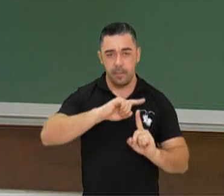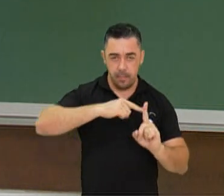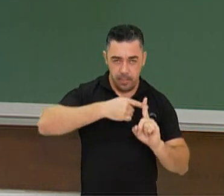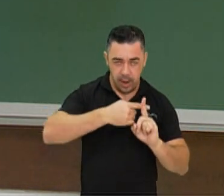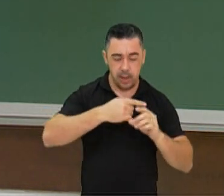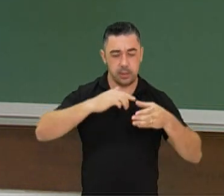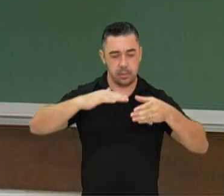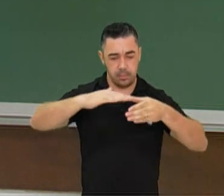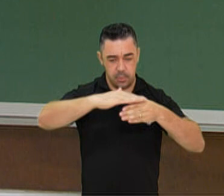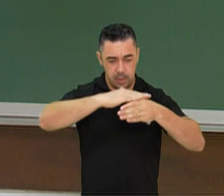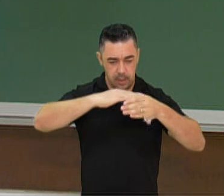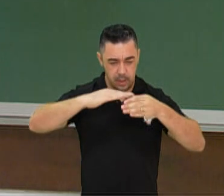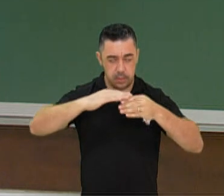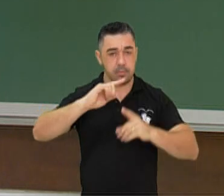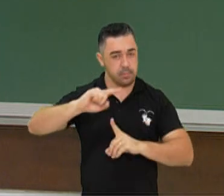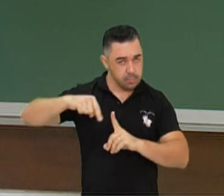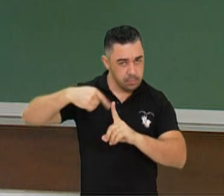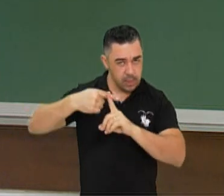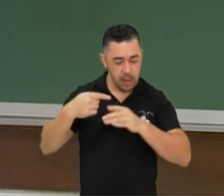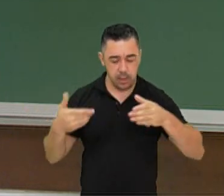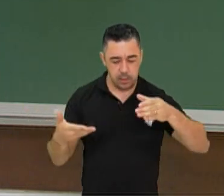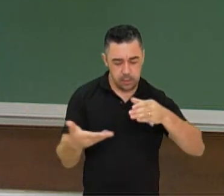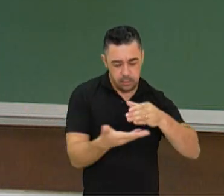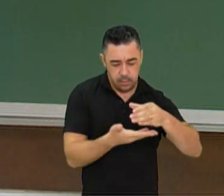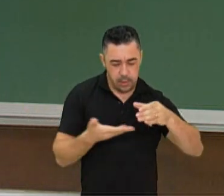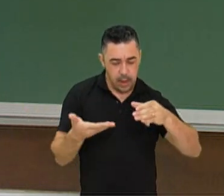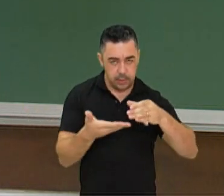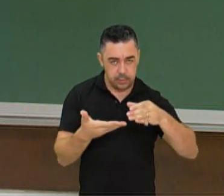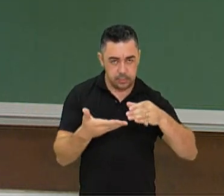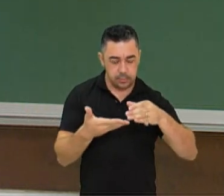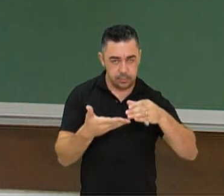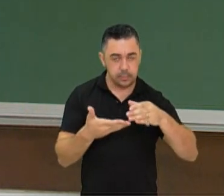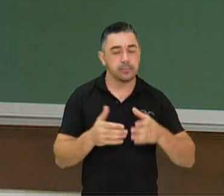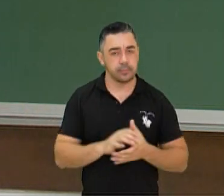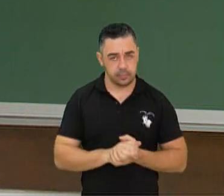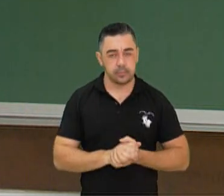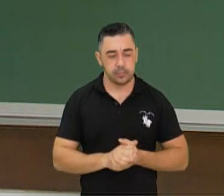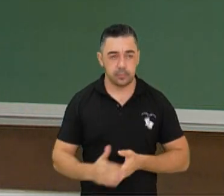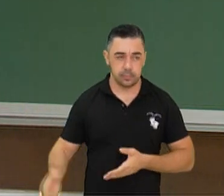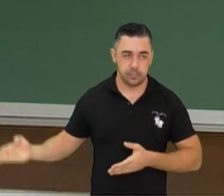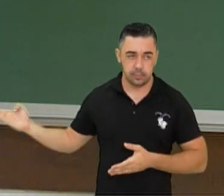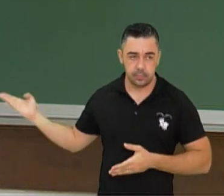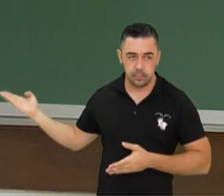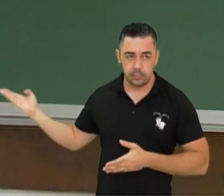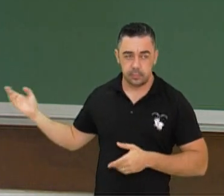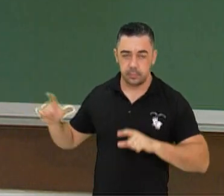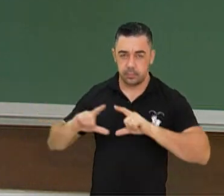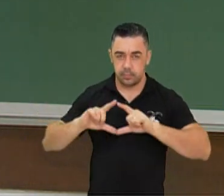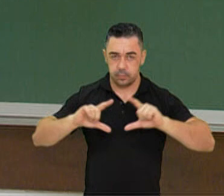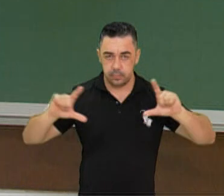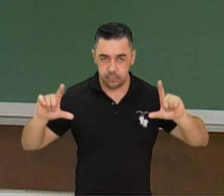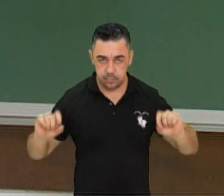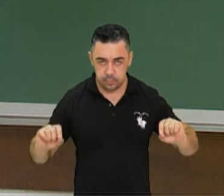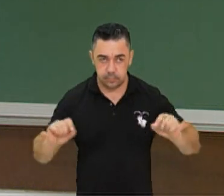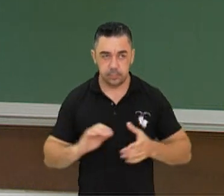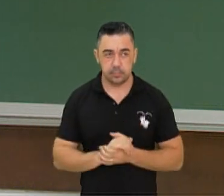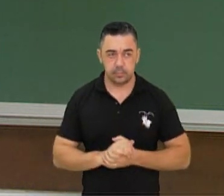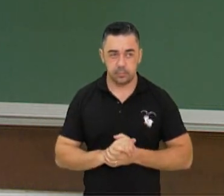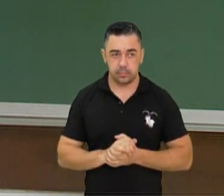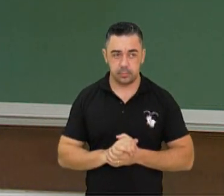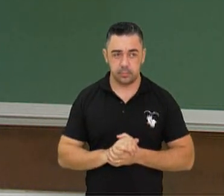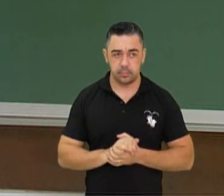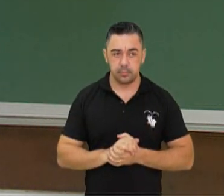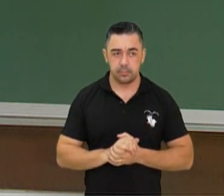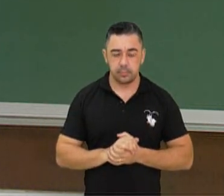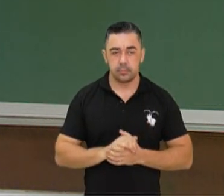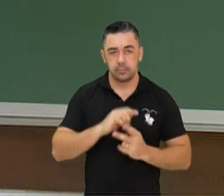das bases menor e base maior desse tronco. Então, aqui eu deixei para vocês as fórmulas para a gente não esquecer. A área lateral